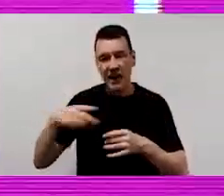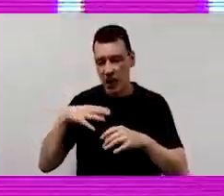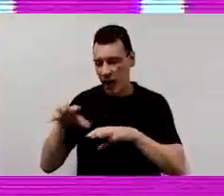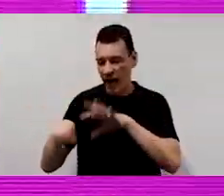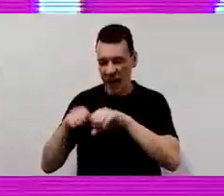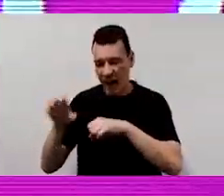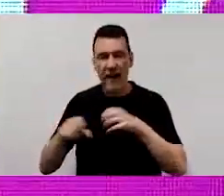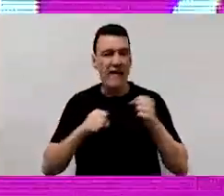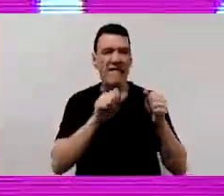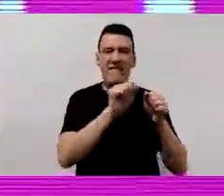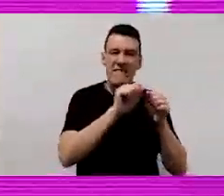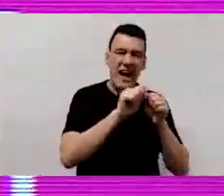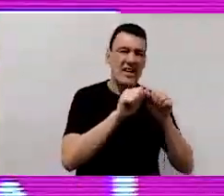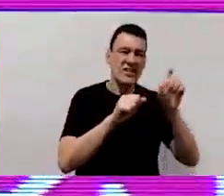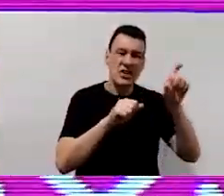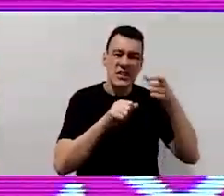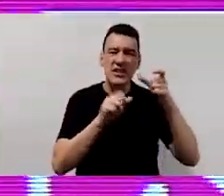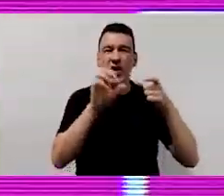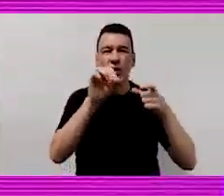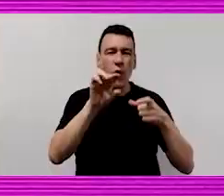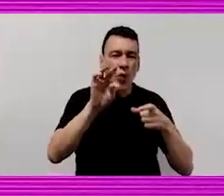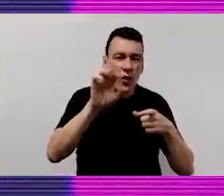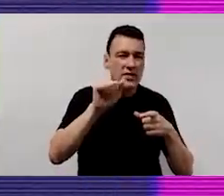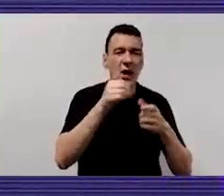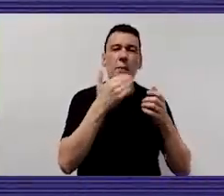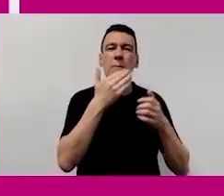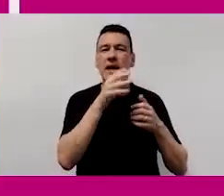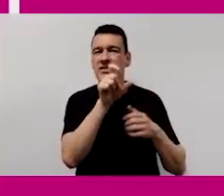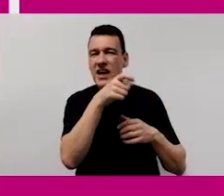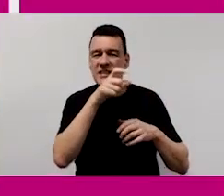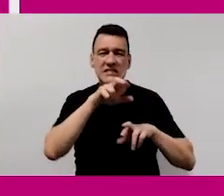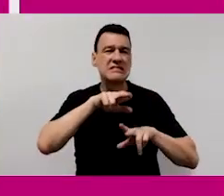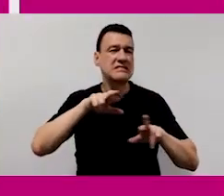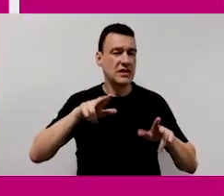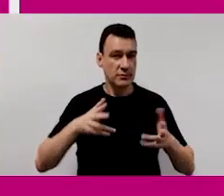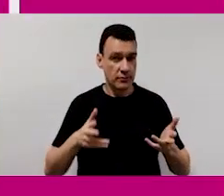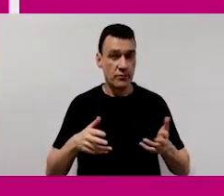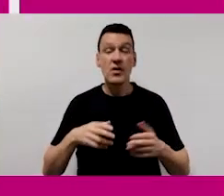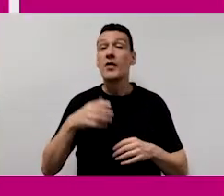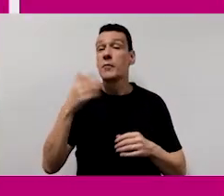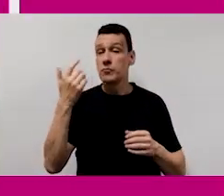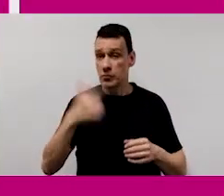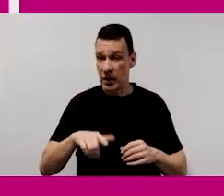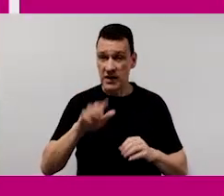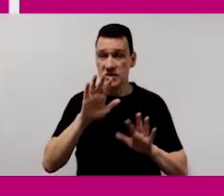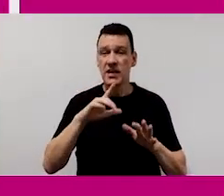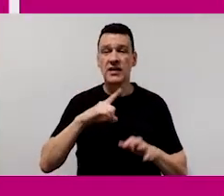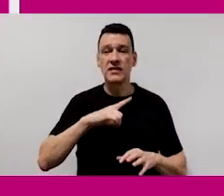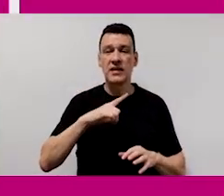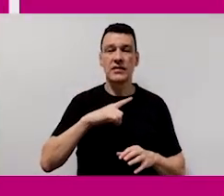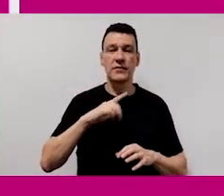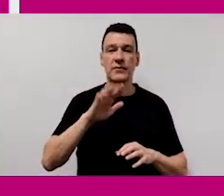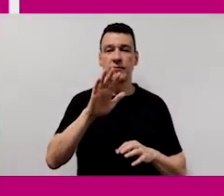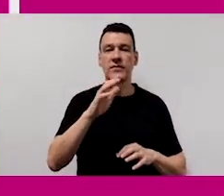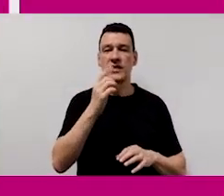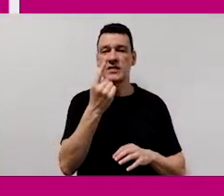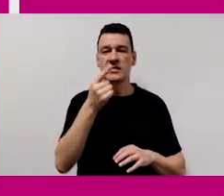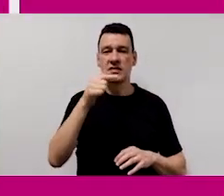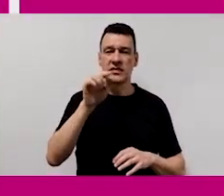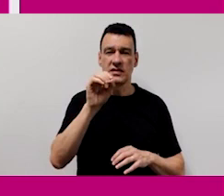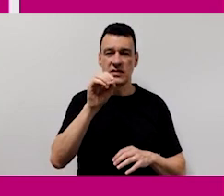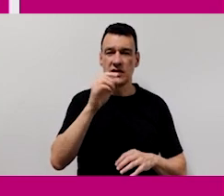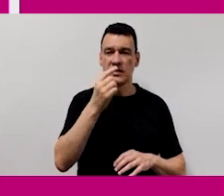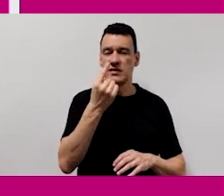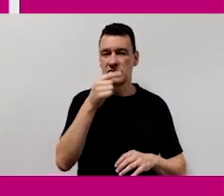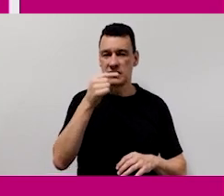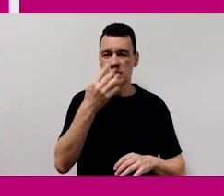cartões. A gente tem também uma base de mais de 70 milhões de face, base orgânica, proprietária, que vem crescendo. A gente recentemente entrou